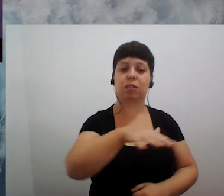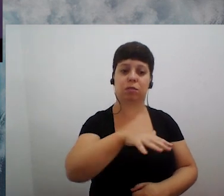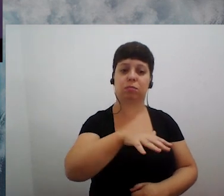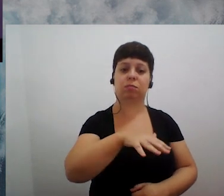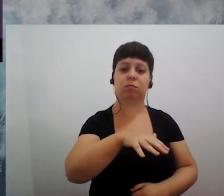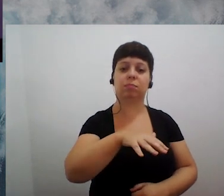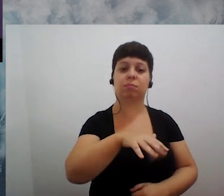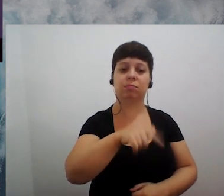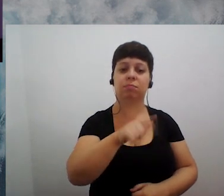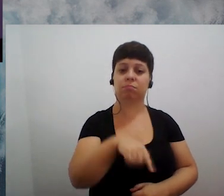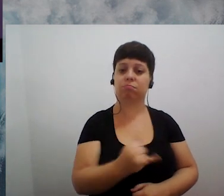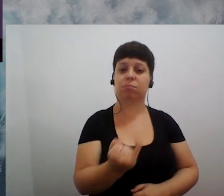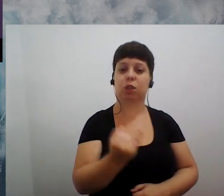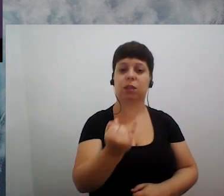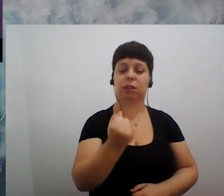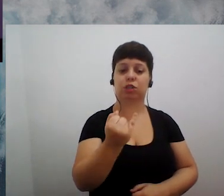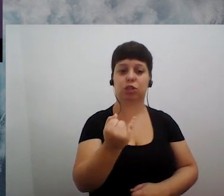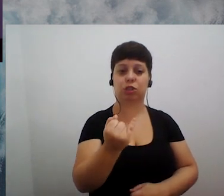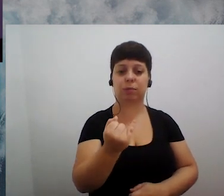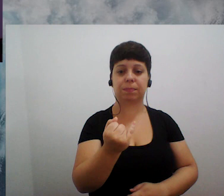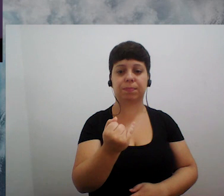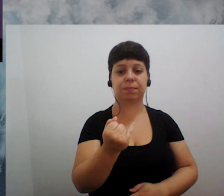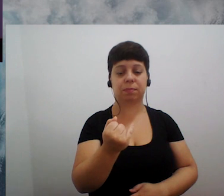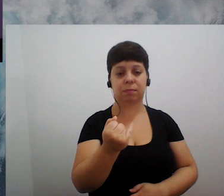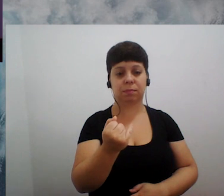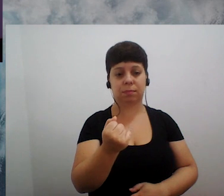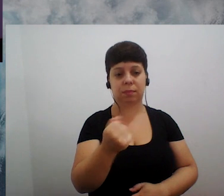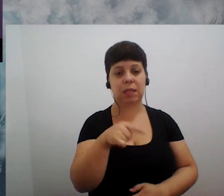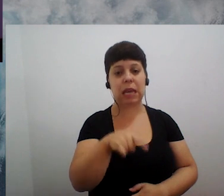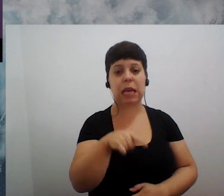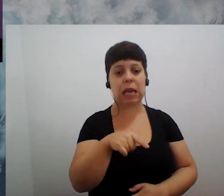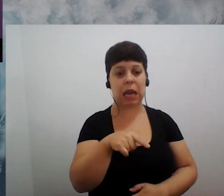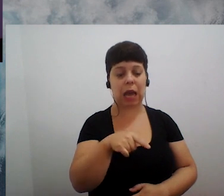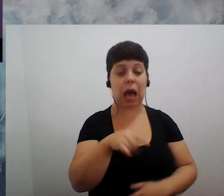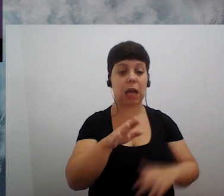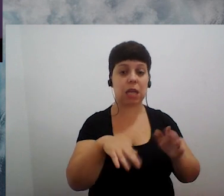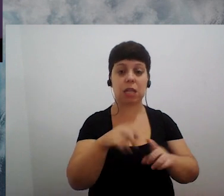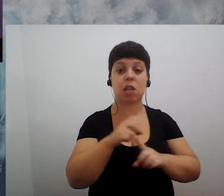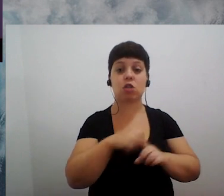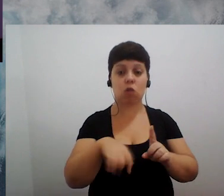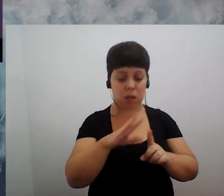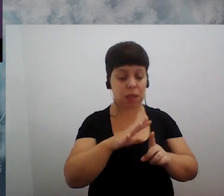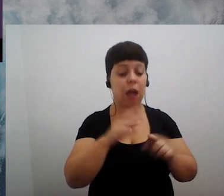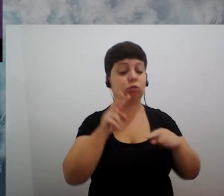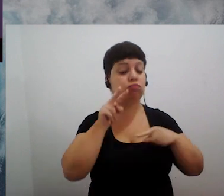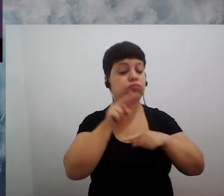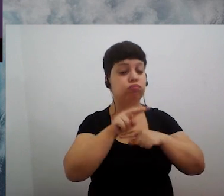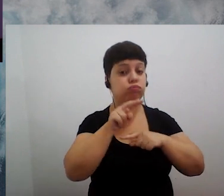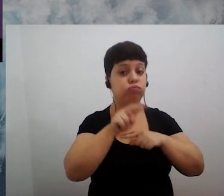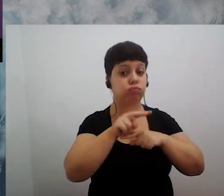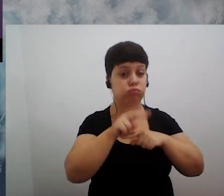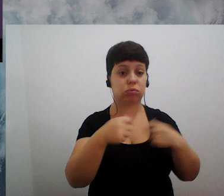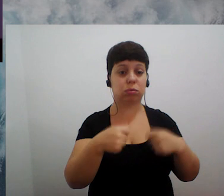esse espaço, né? Que é tão importante, né? E que é tão é um espaço sobre o qual a gente, enquanto sociedade, tem que